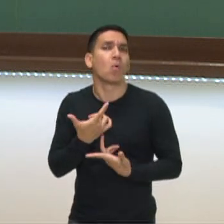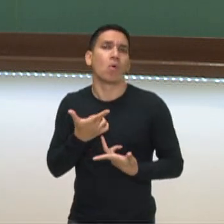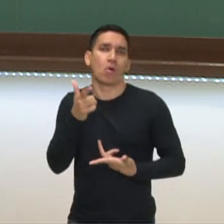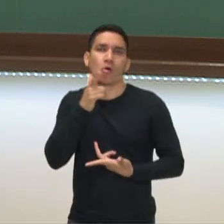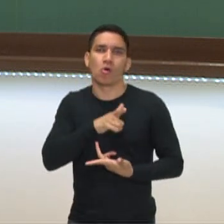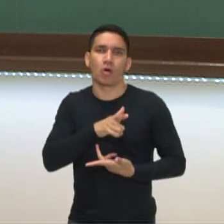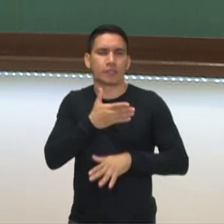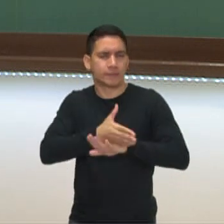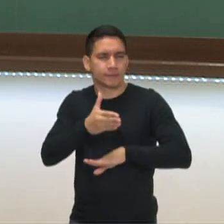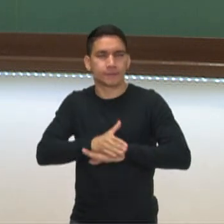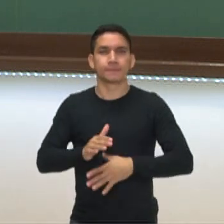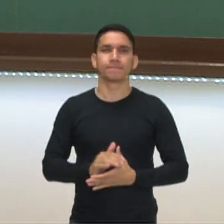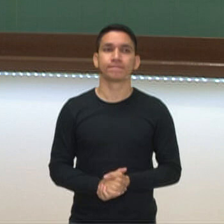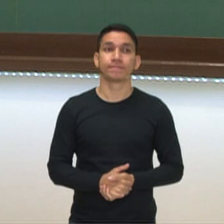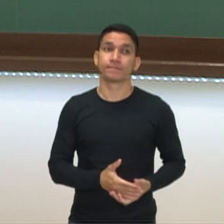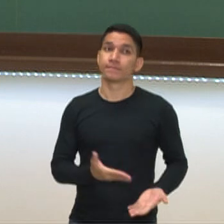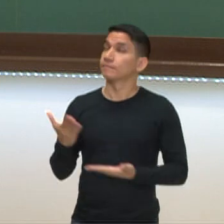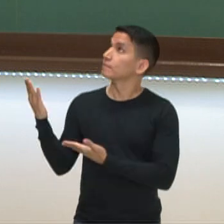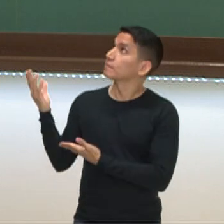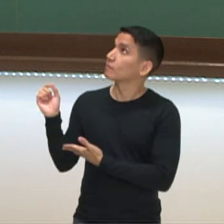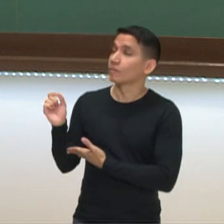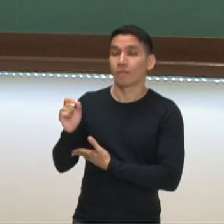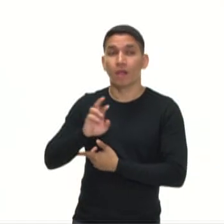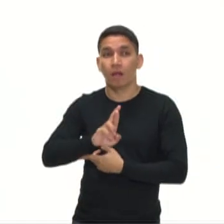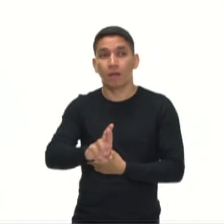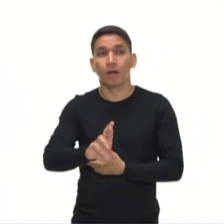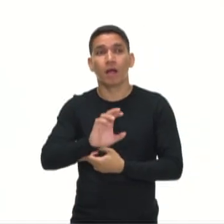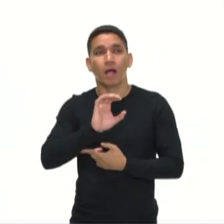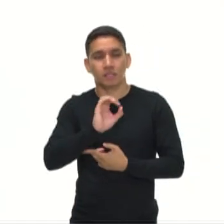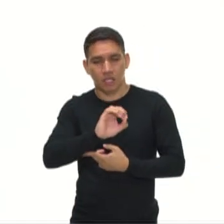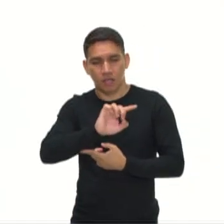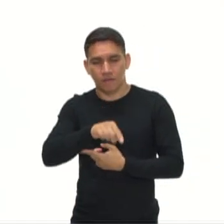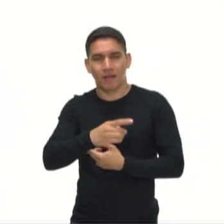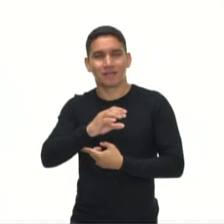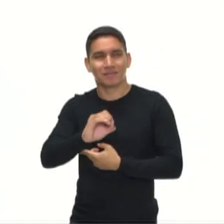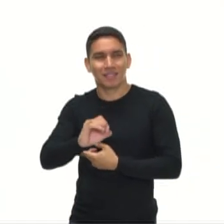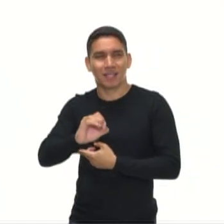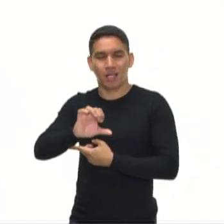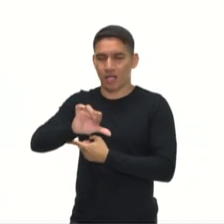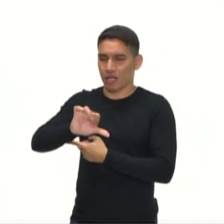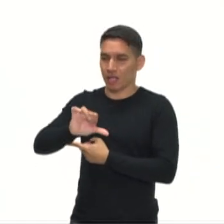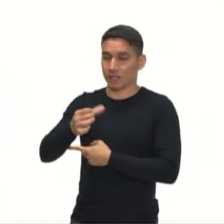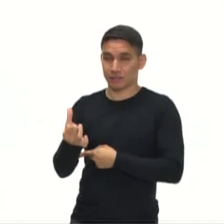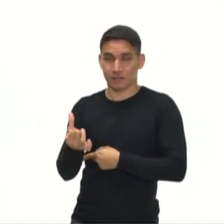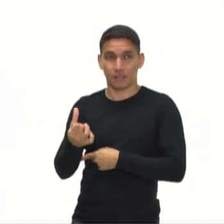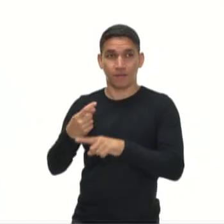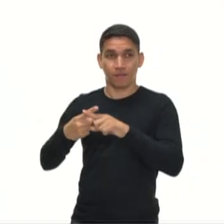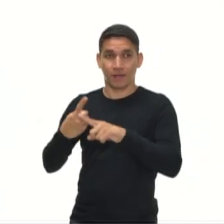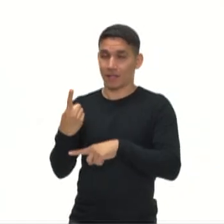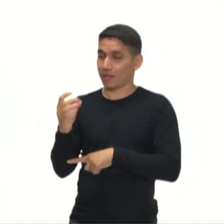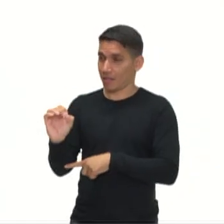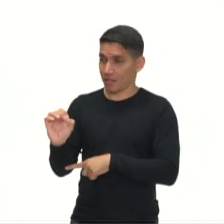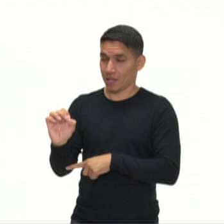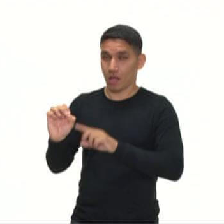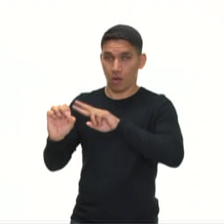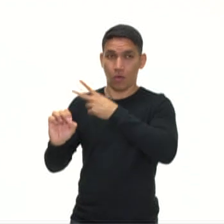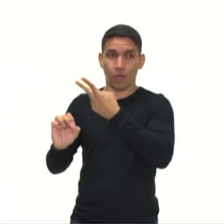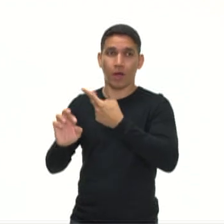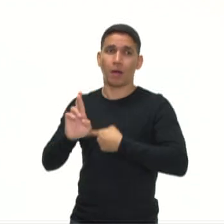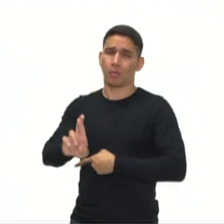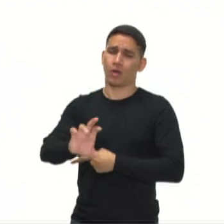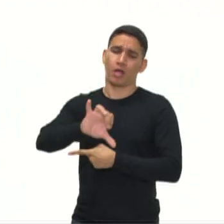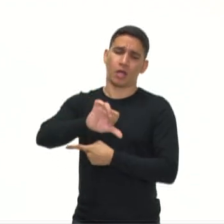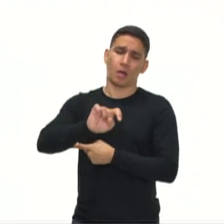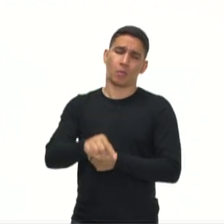a prática. Então vai ficar 0,096 vezes 10 elevado ao quadrado, que vai dar 9,6